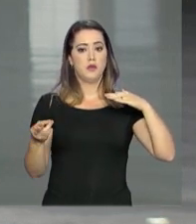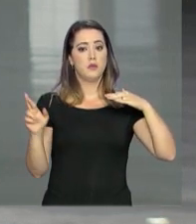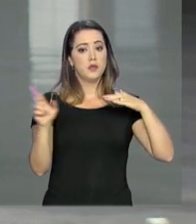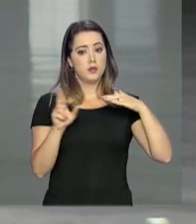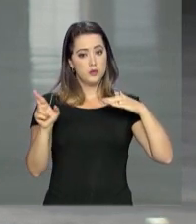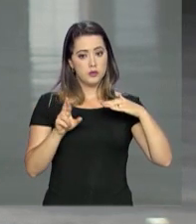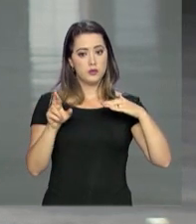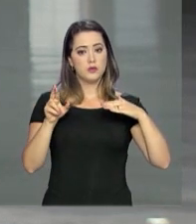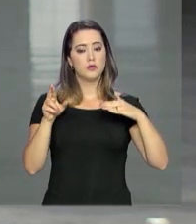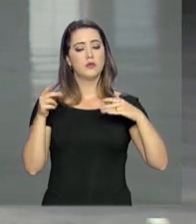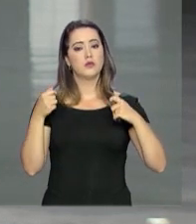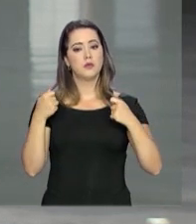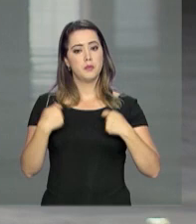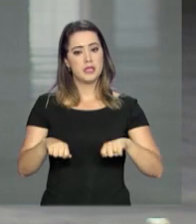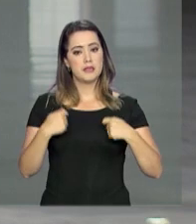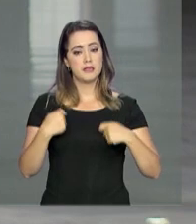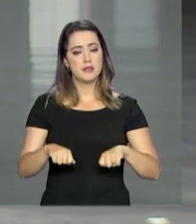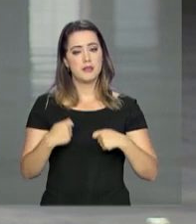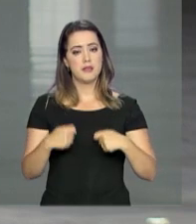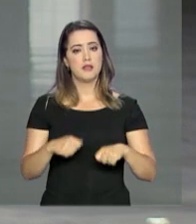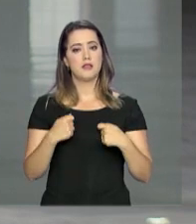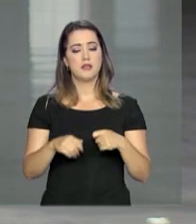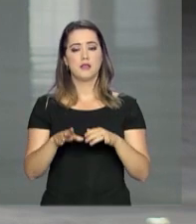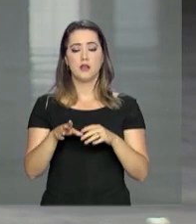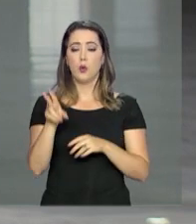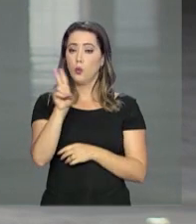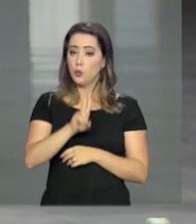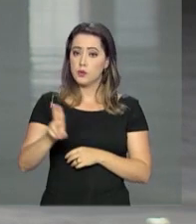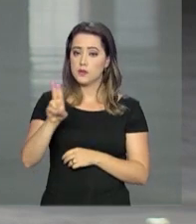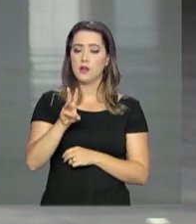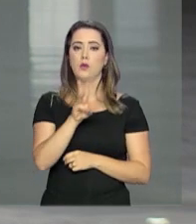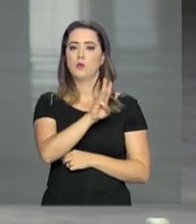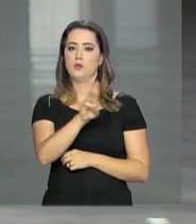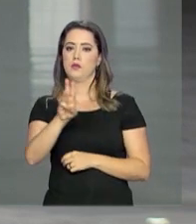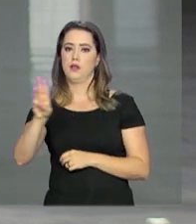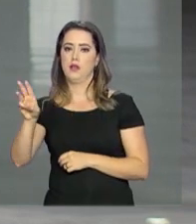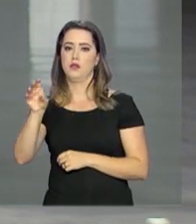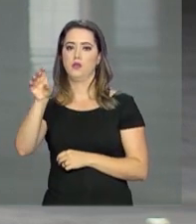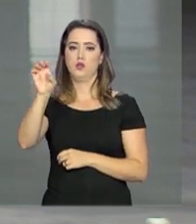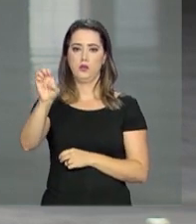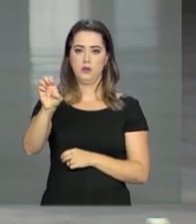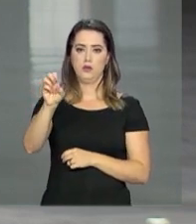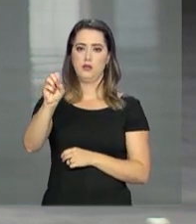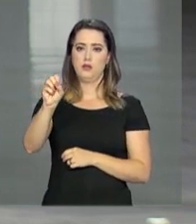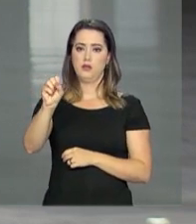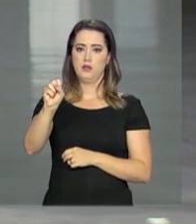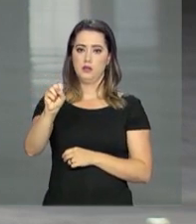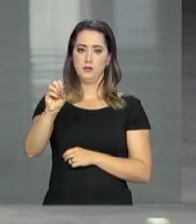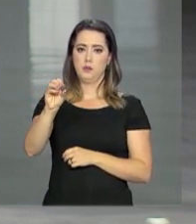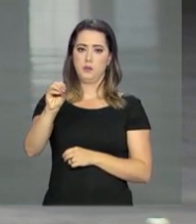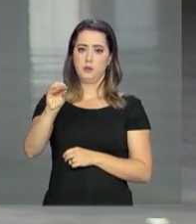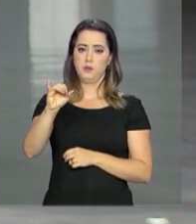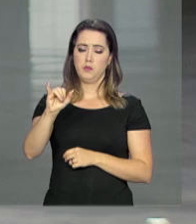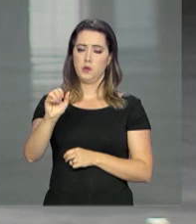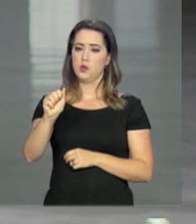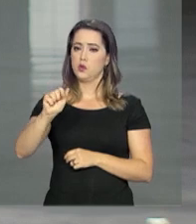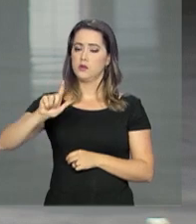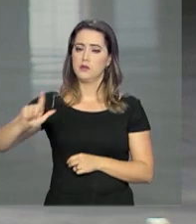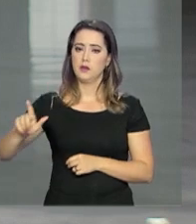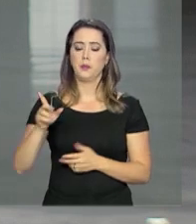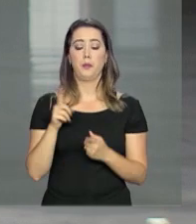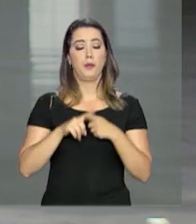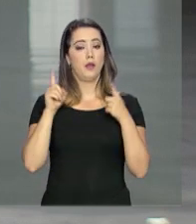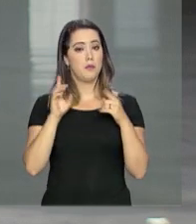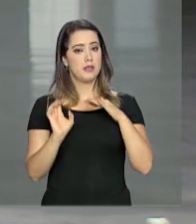de reais estarão obrigadas a usar o e social já as micro e pequenas empresas com faturamento de até